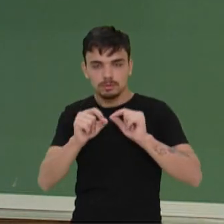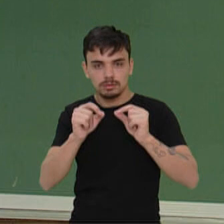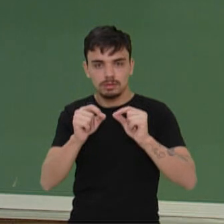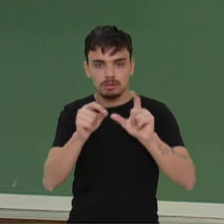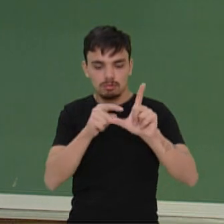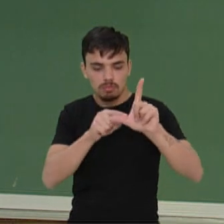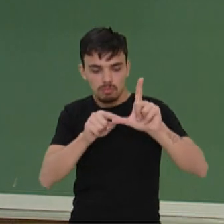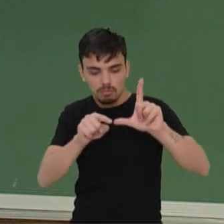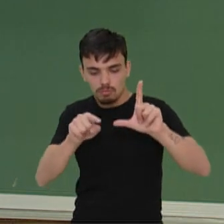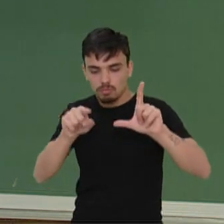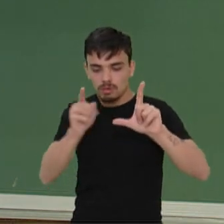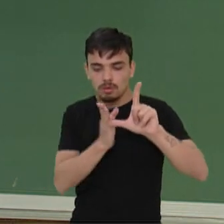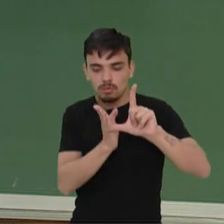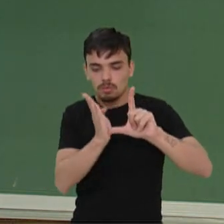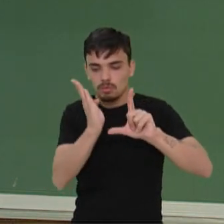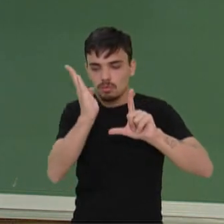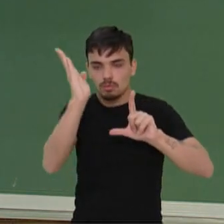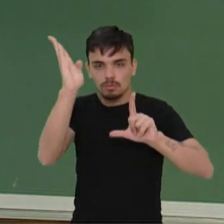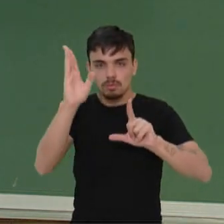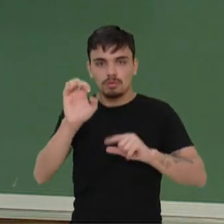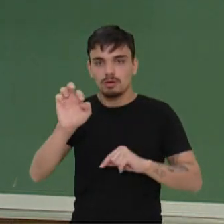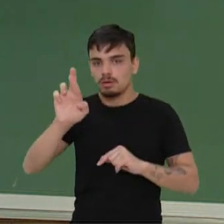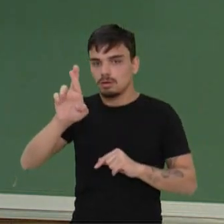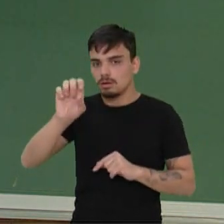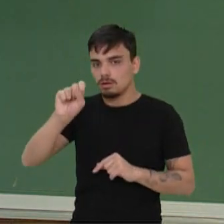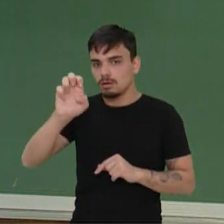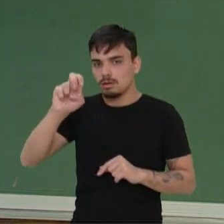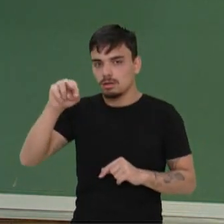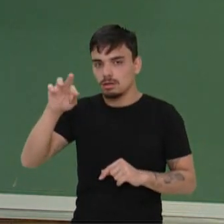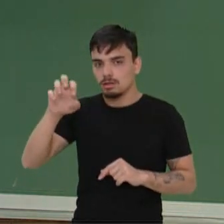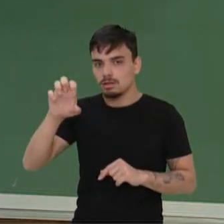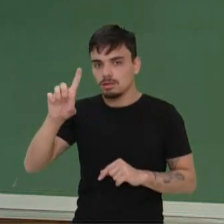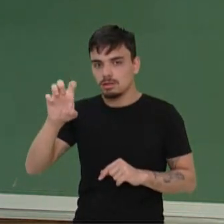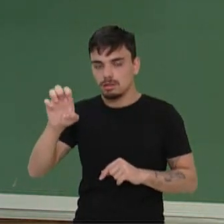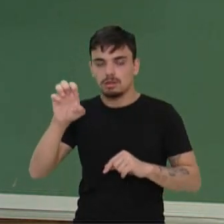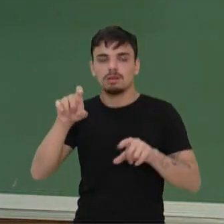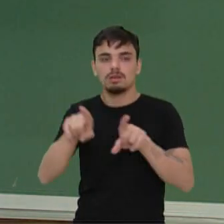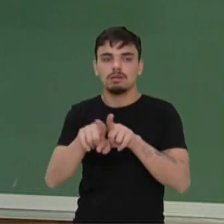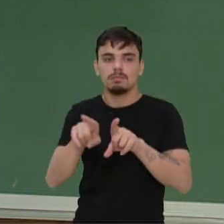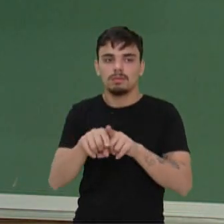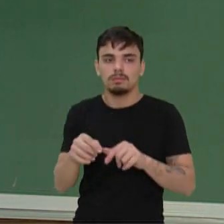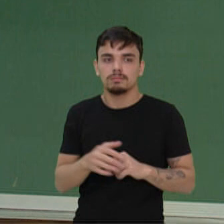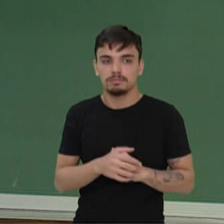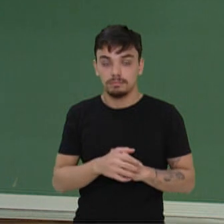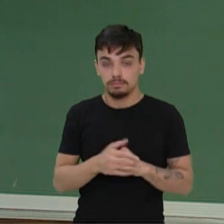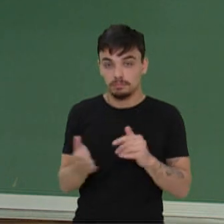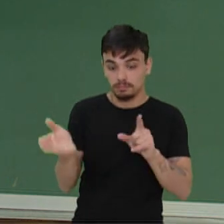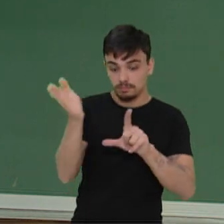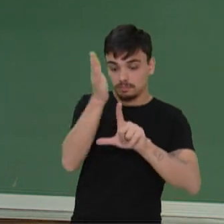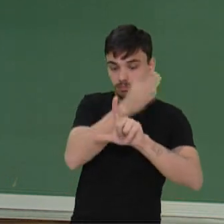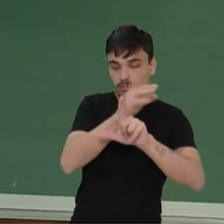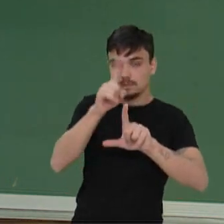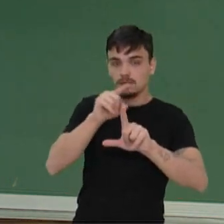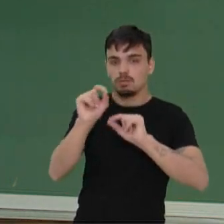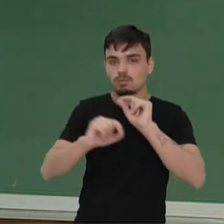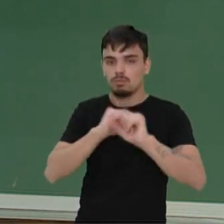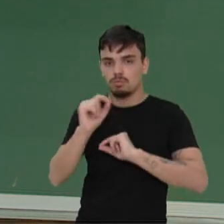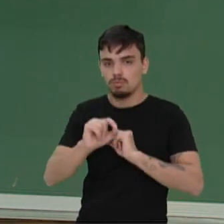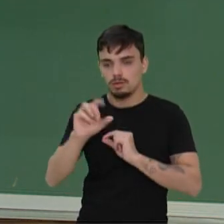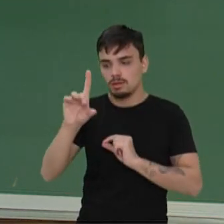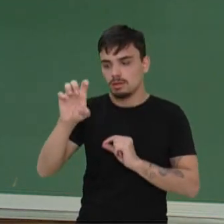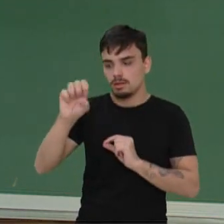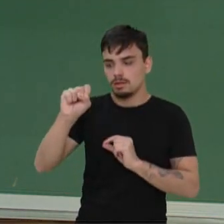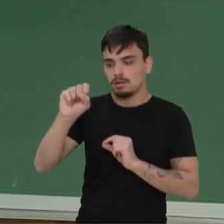ou seja, há uma mudança, né, na sua variação. Aqui era uma variação que decrescia, né, a parábola vai decrescendo, e aqui ela agora se